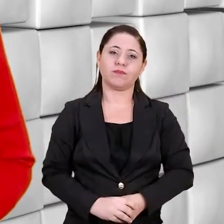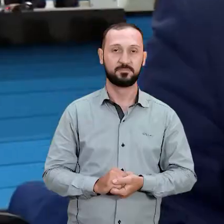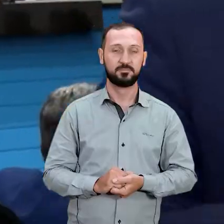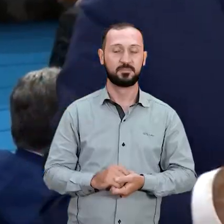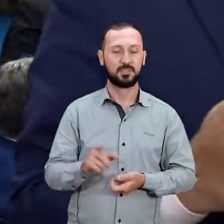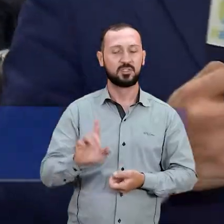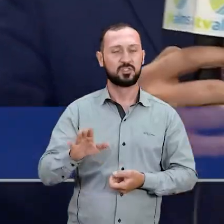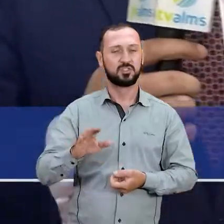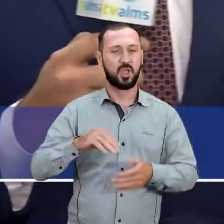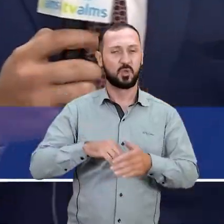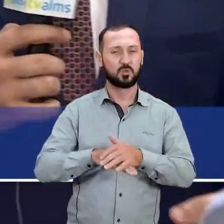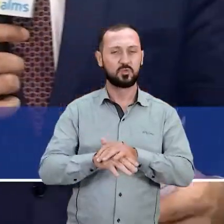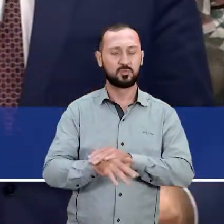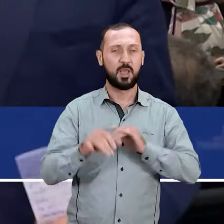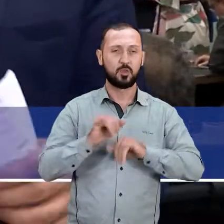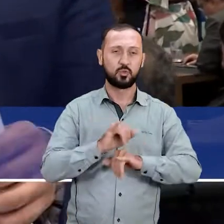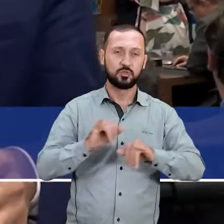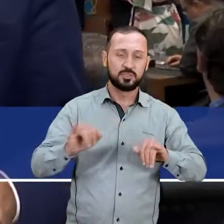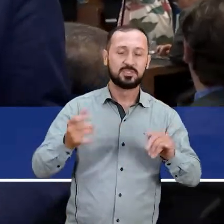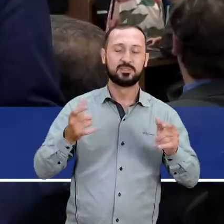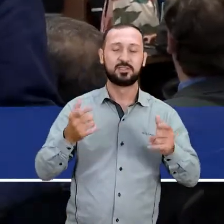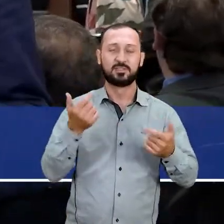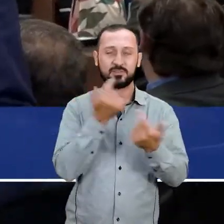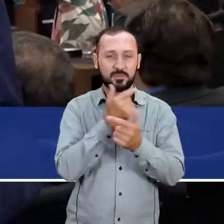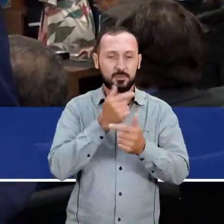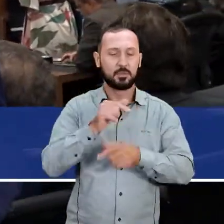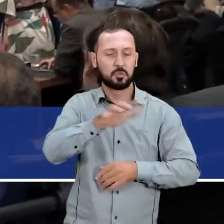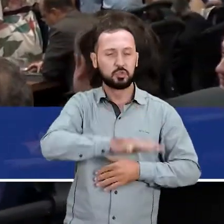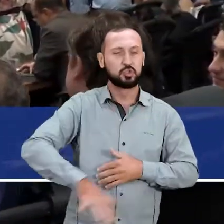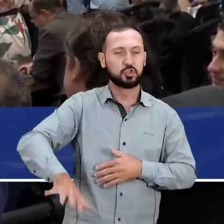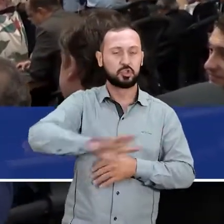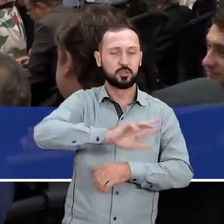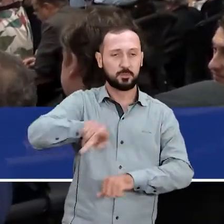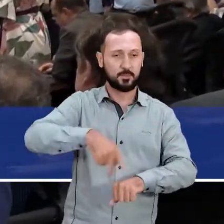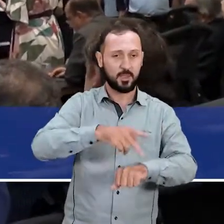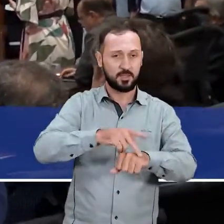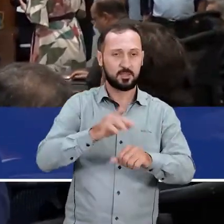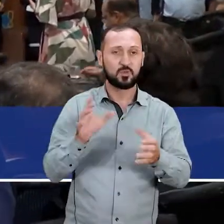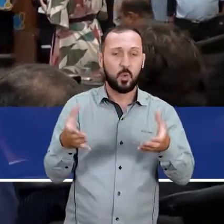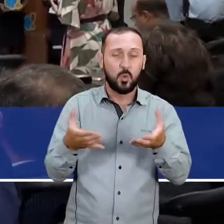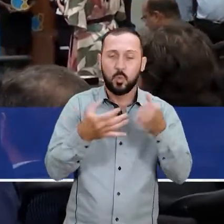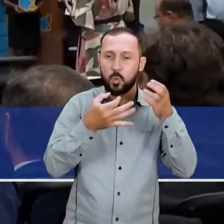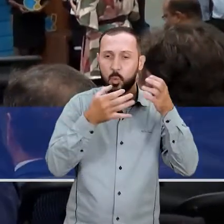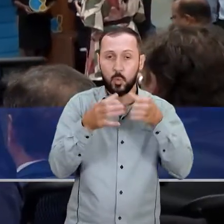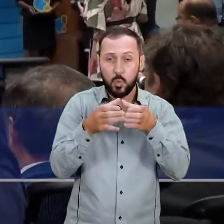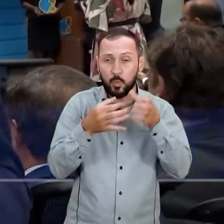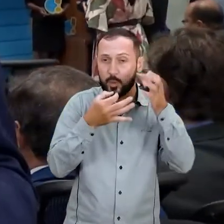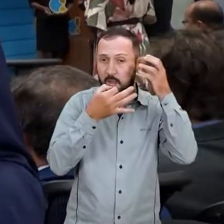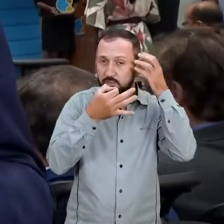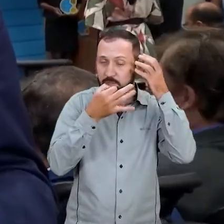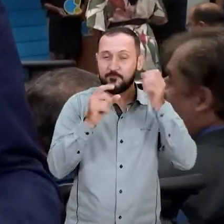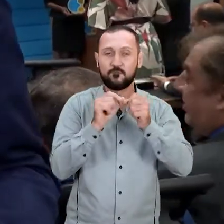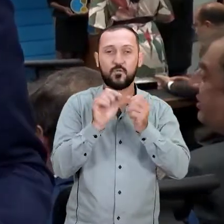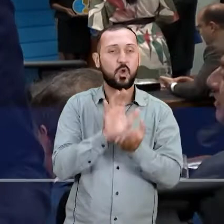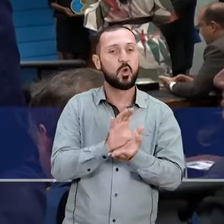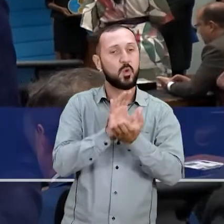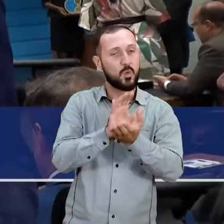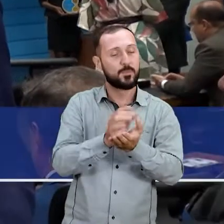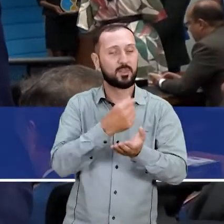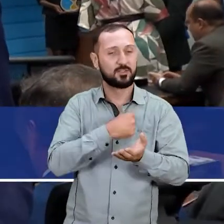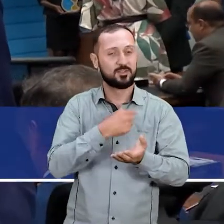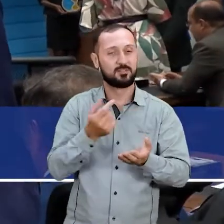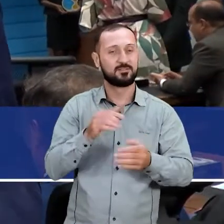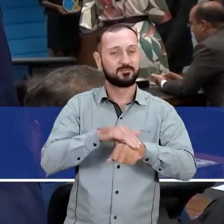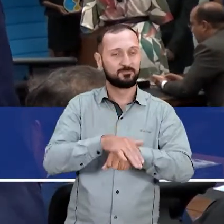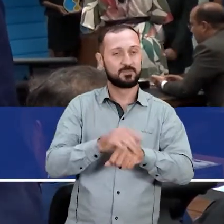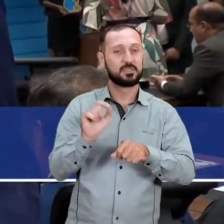Tonani. Acostumados a levar notícia e entretenimento a todos os cantos do país, os radialistas foram os homenageados da noite aqui na Assembleia